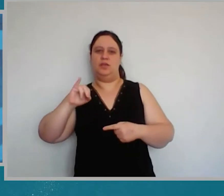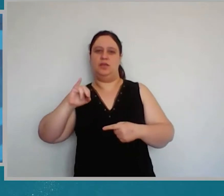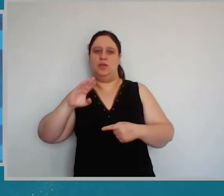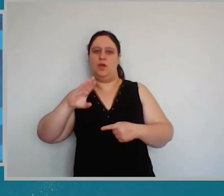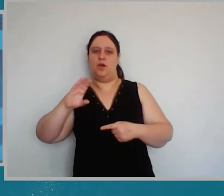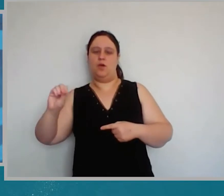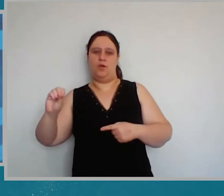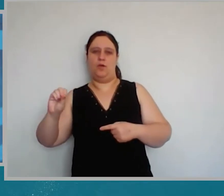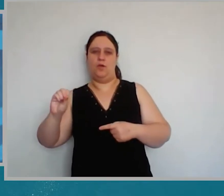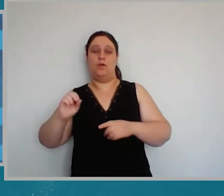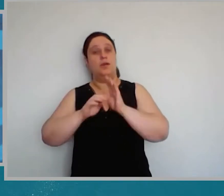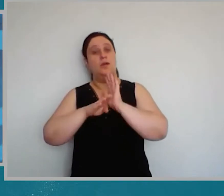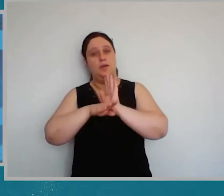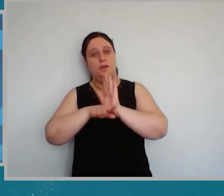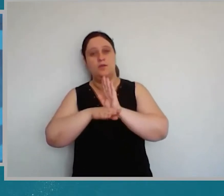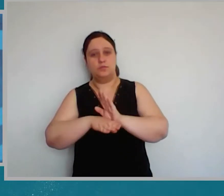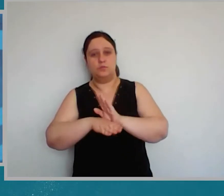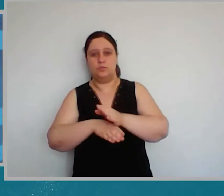Jericó.